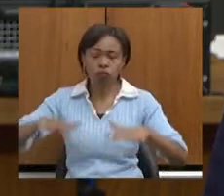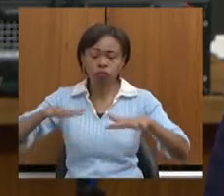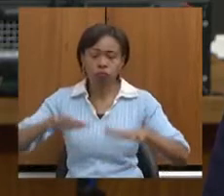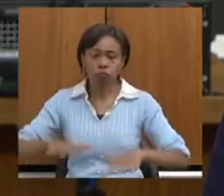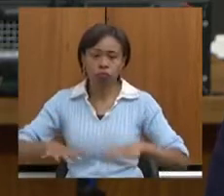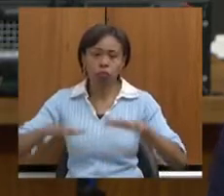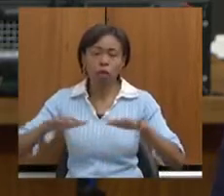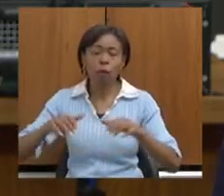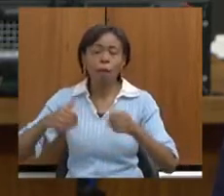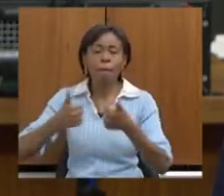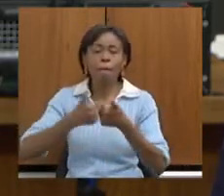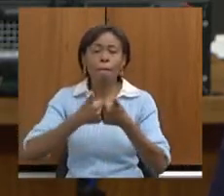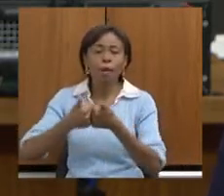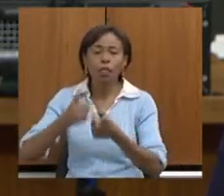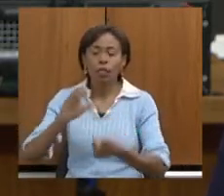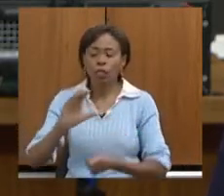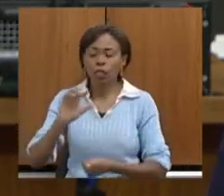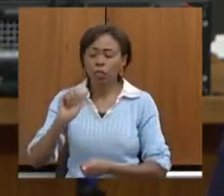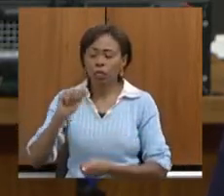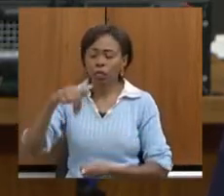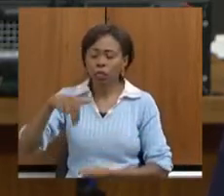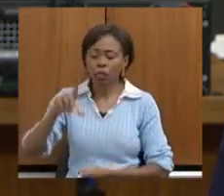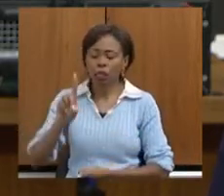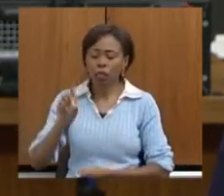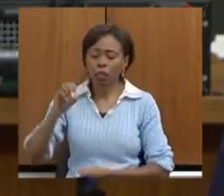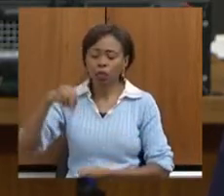entorno de candonga enfim